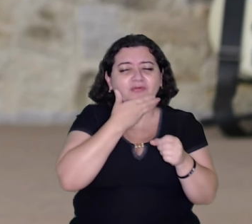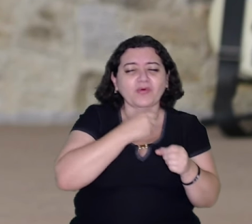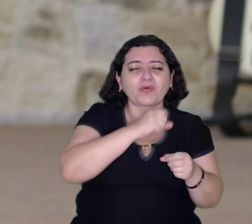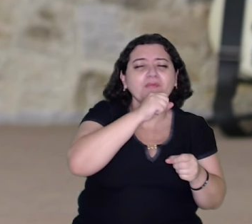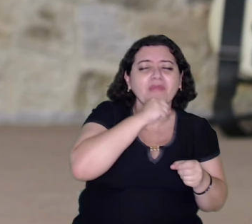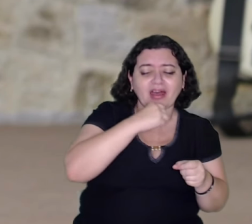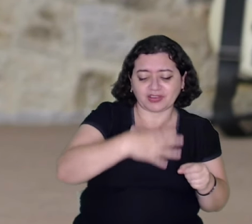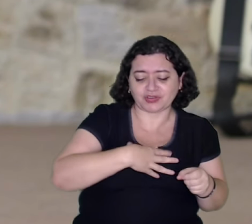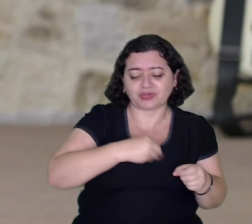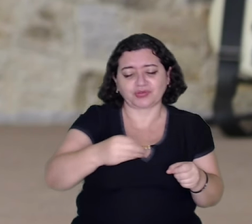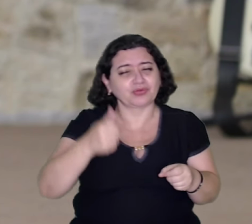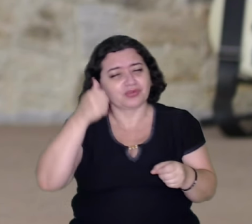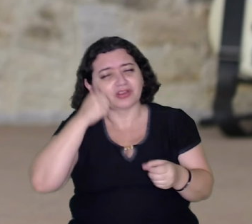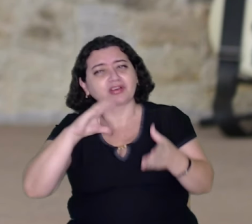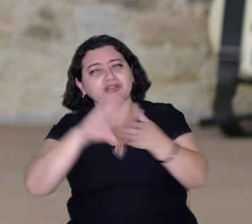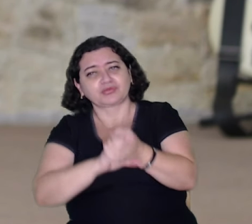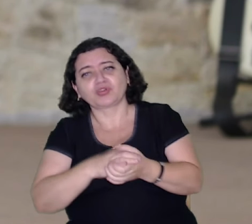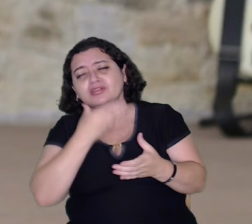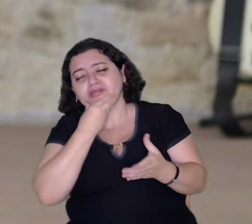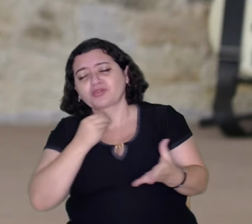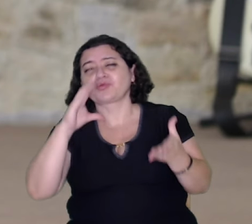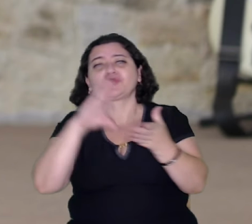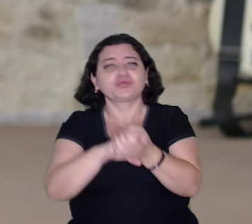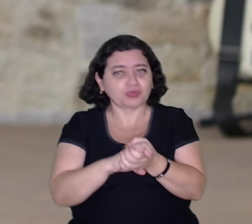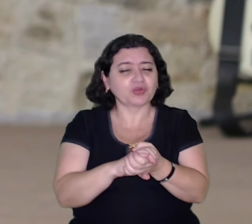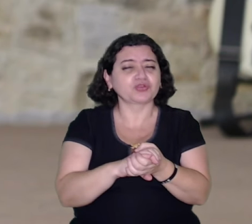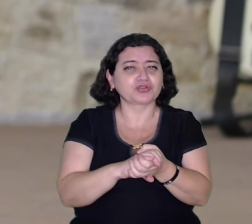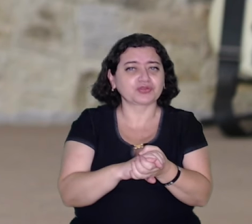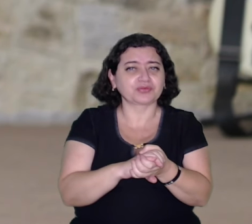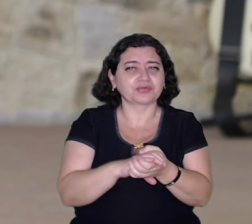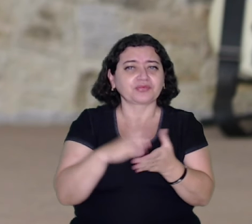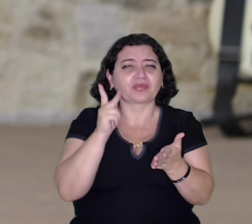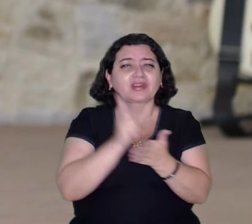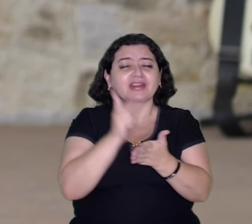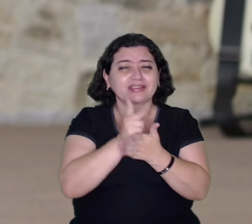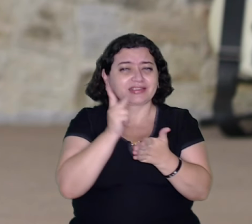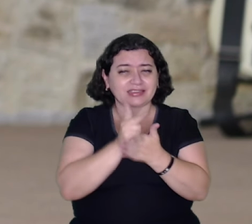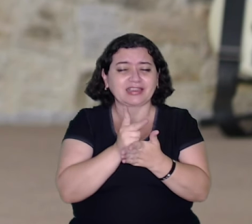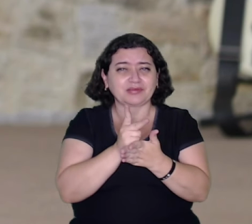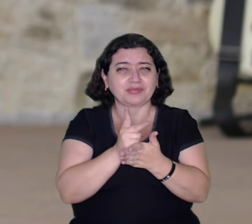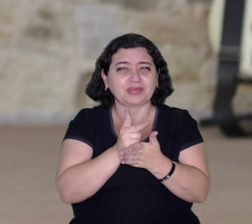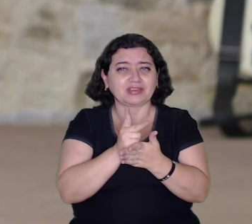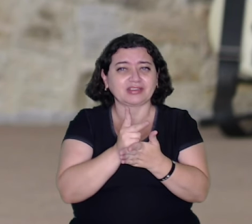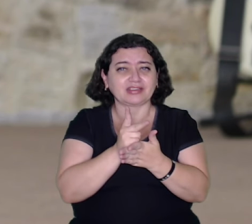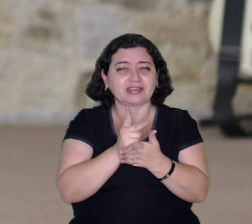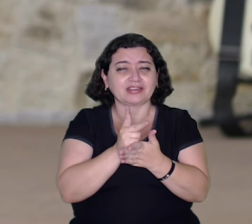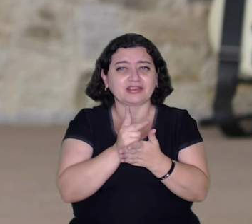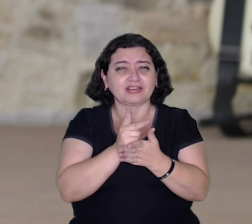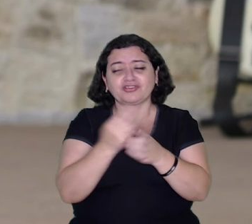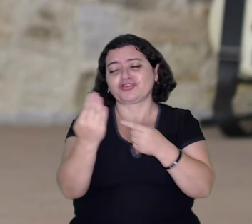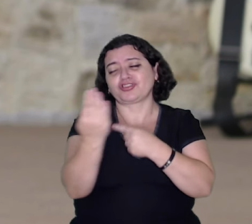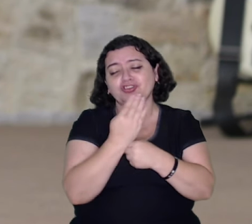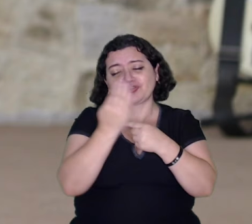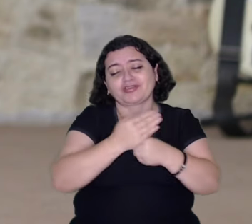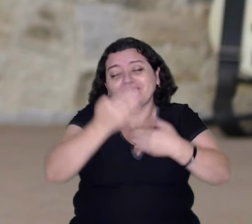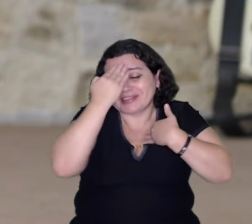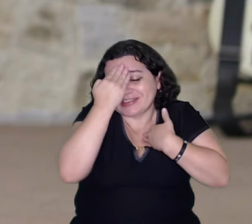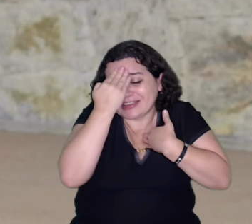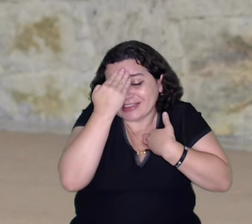seus filhos, com a sua esposa, com o seu esposo, não é? Sempre que tem algo assim que te fez, que favoreceu,